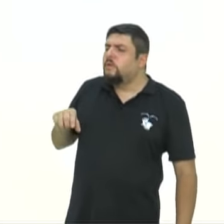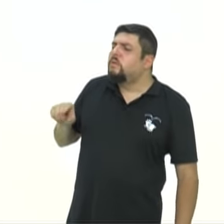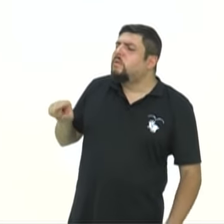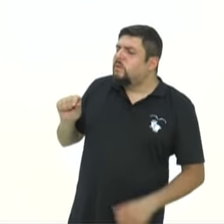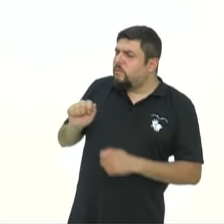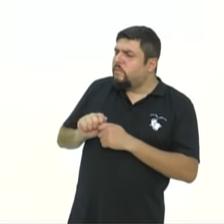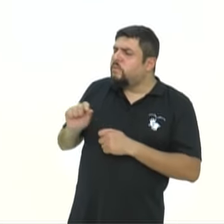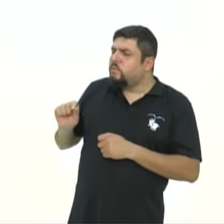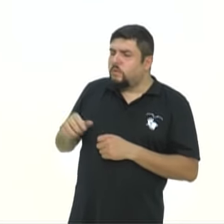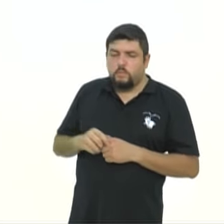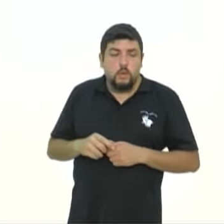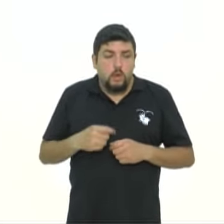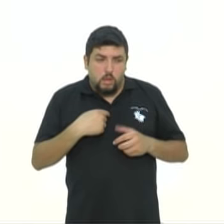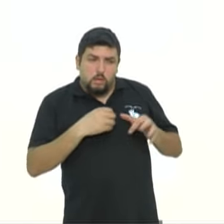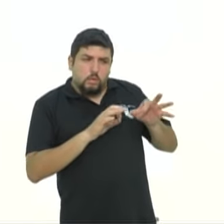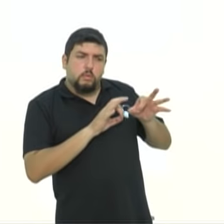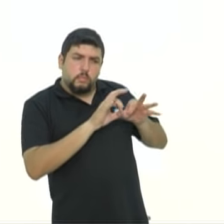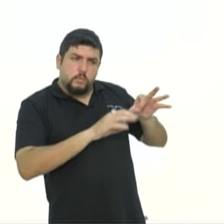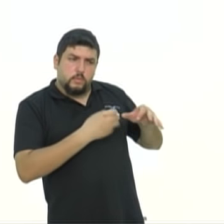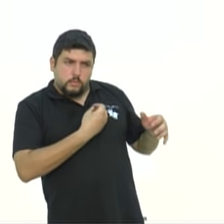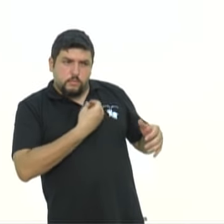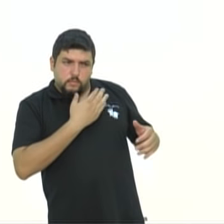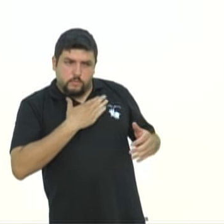Estou planejando a minha vida.